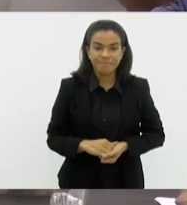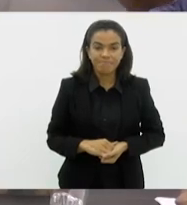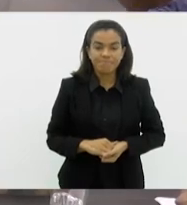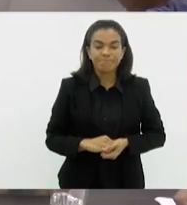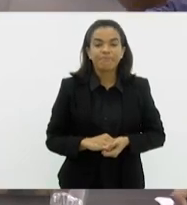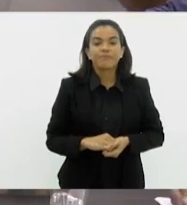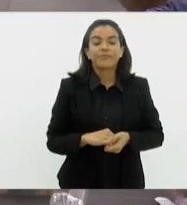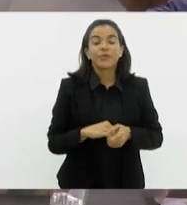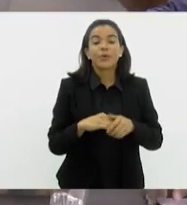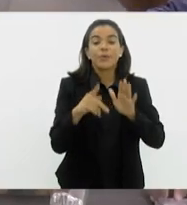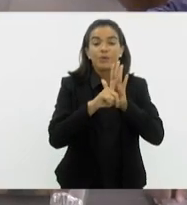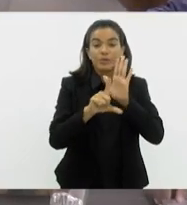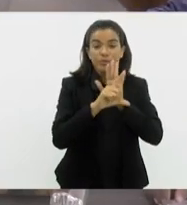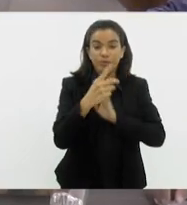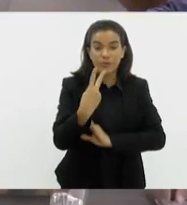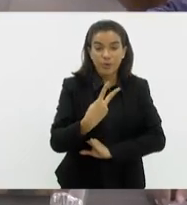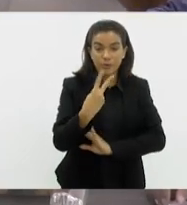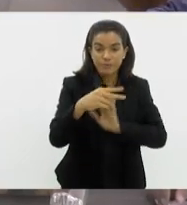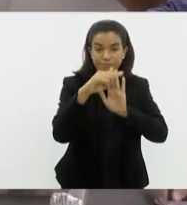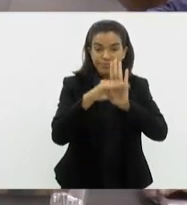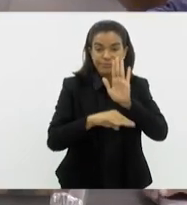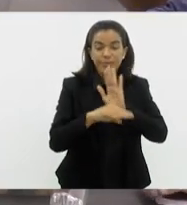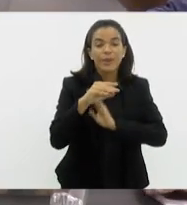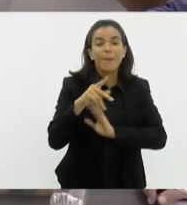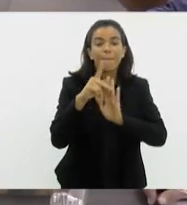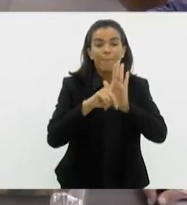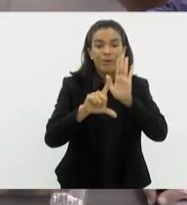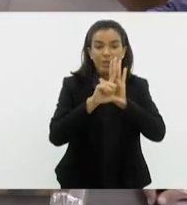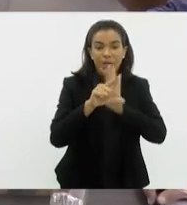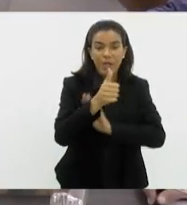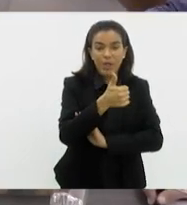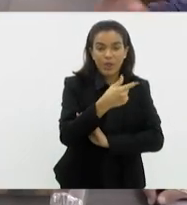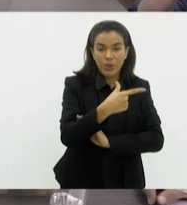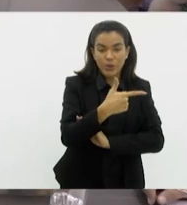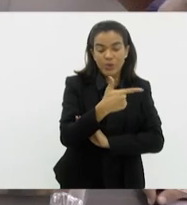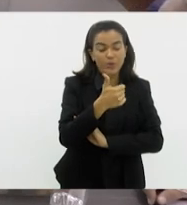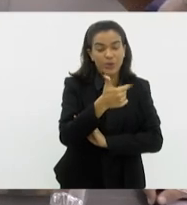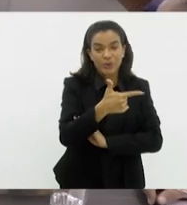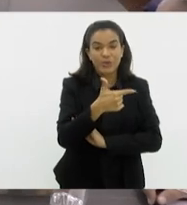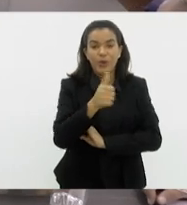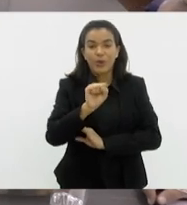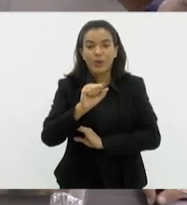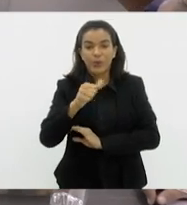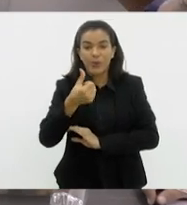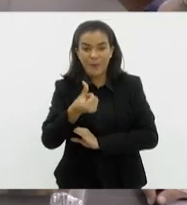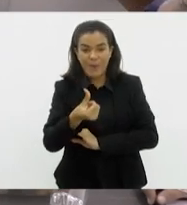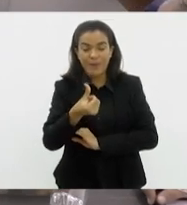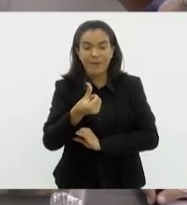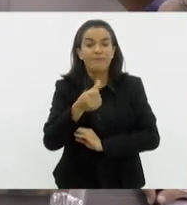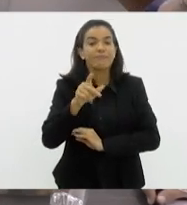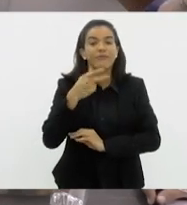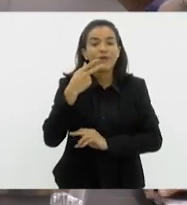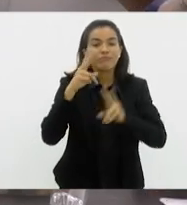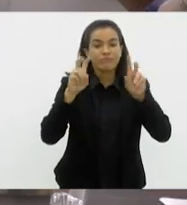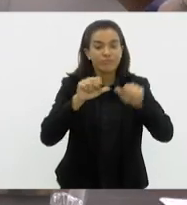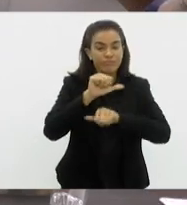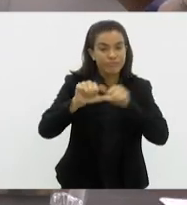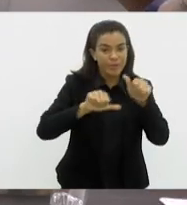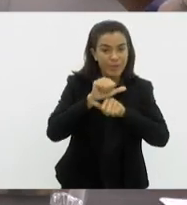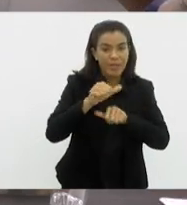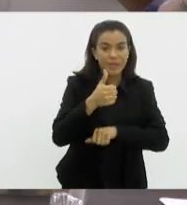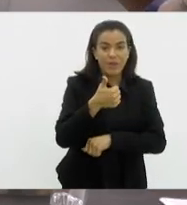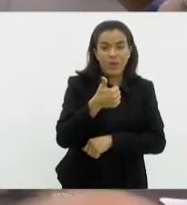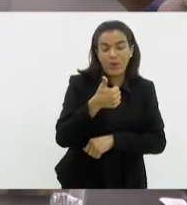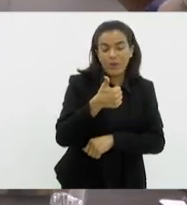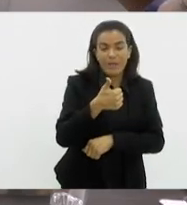Artigo, o projeto número 2 da pauta trata-se do PL 1286 de 23, de autoria do deputado Fred Pacheco, que altera a Lei 9.374